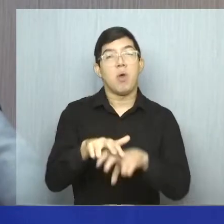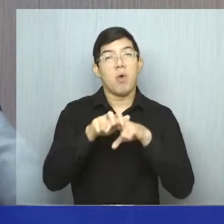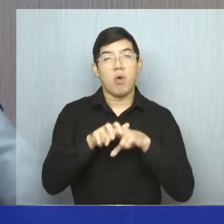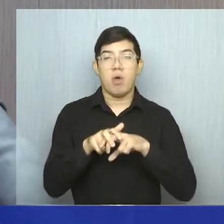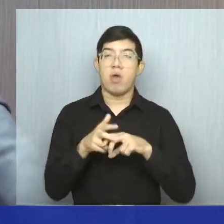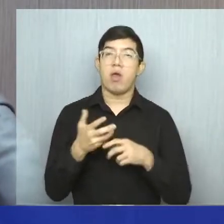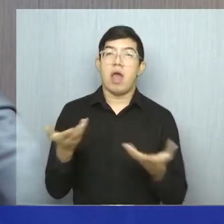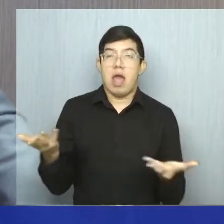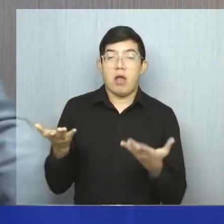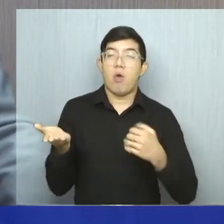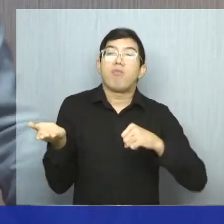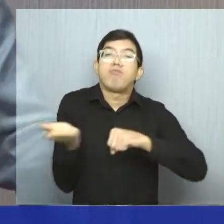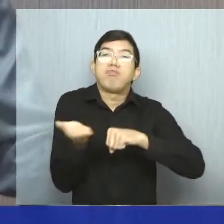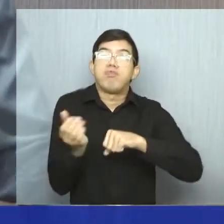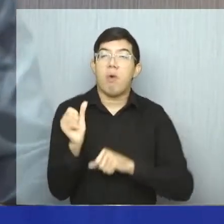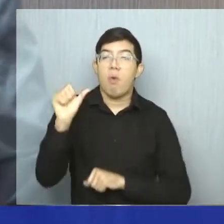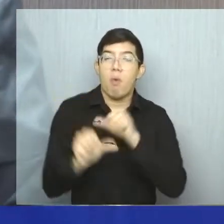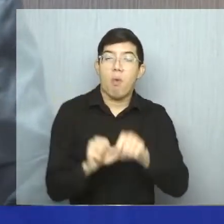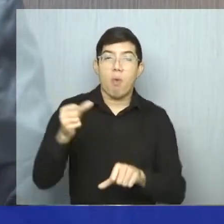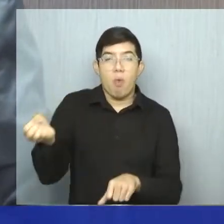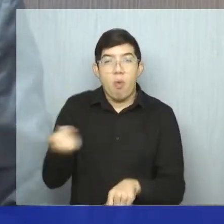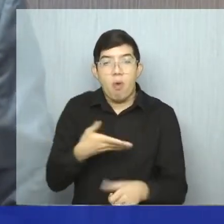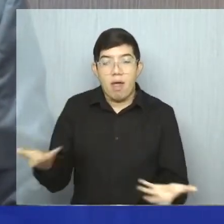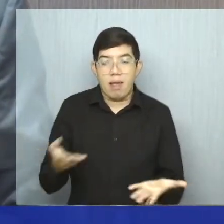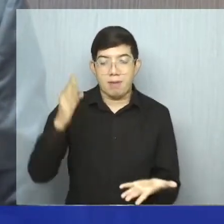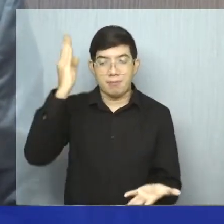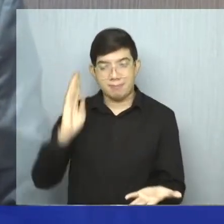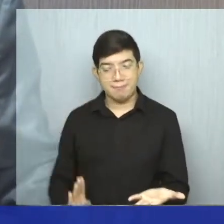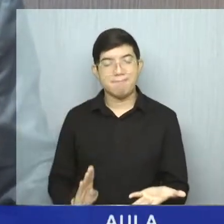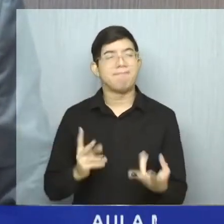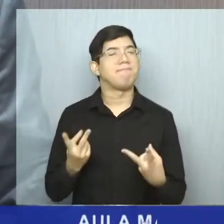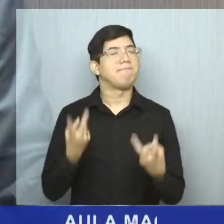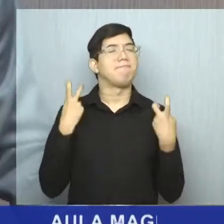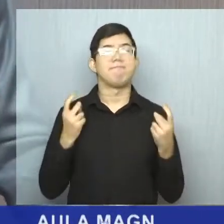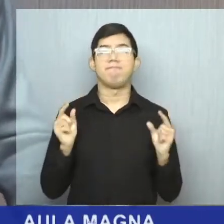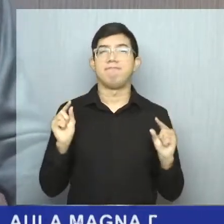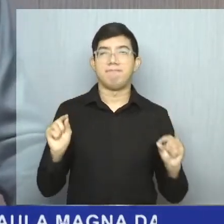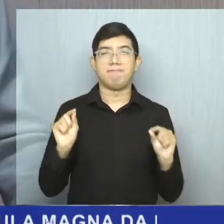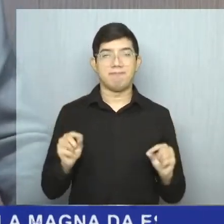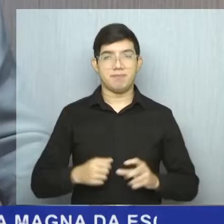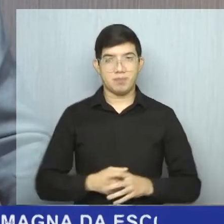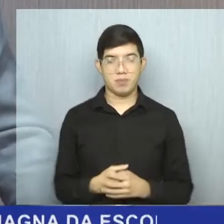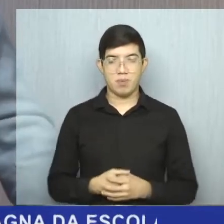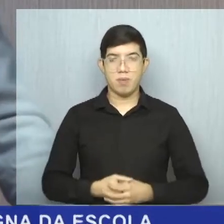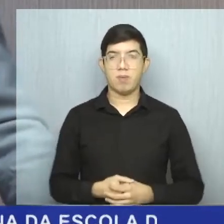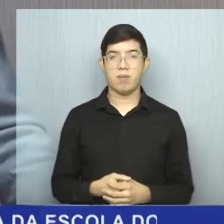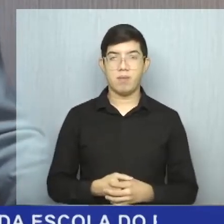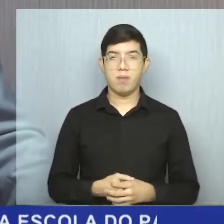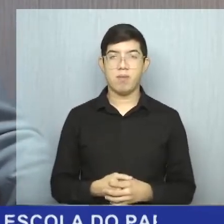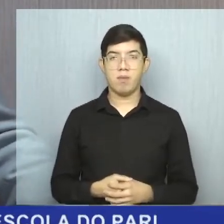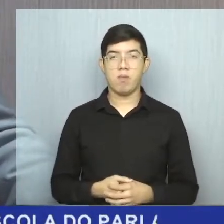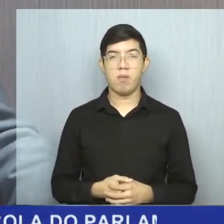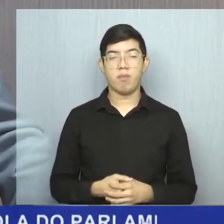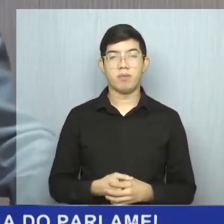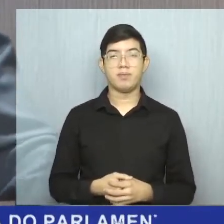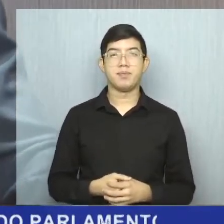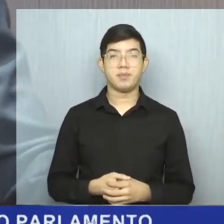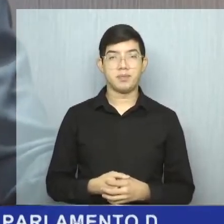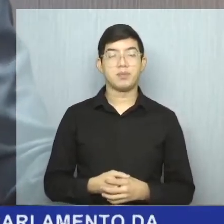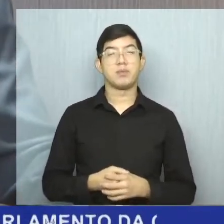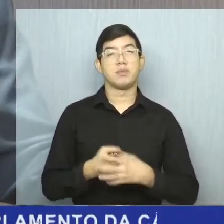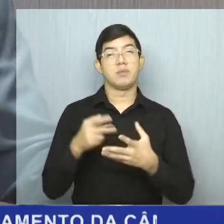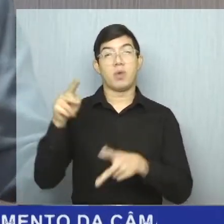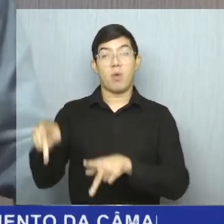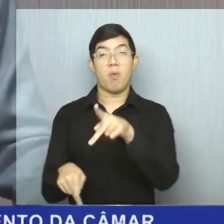Brasil, aqui e agora. Hoje, nós estamos vendo basicamente o seguinte: a população espera do